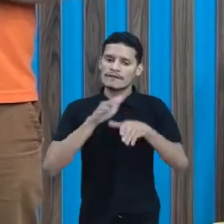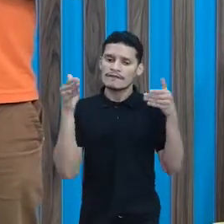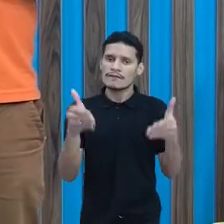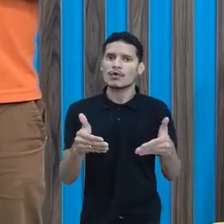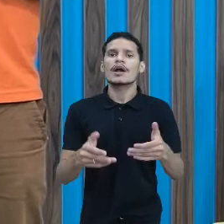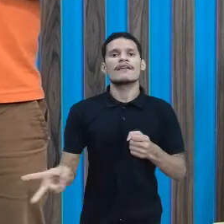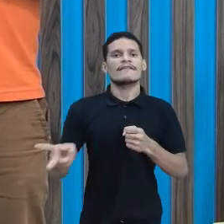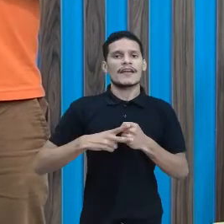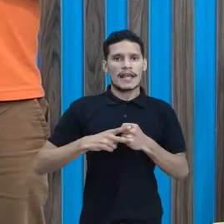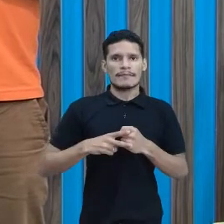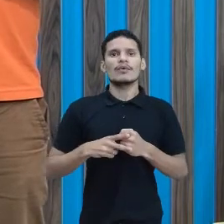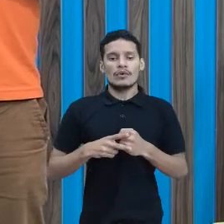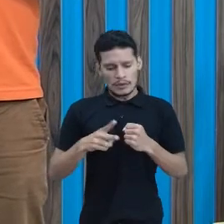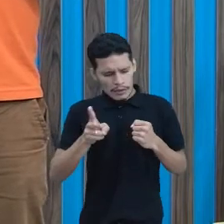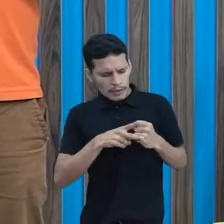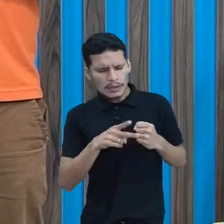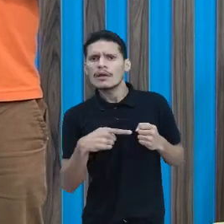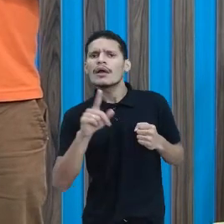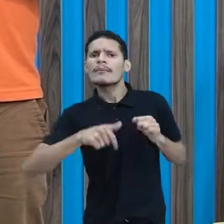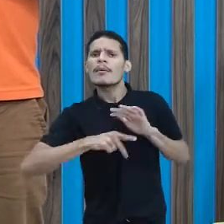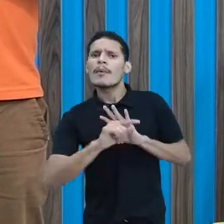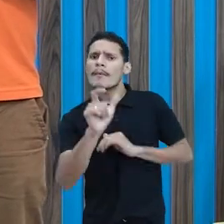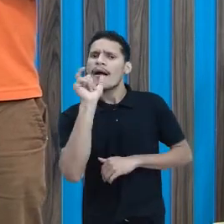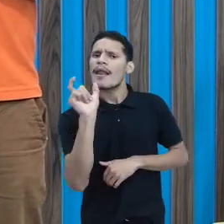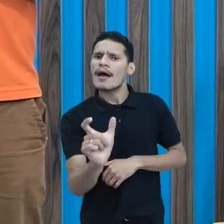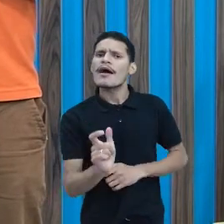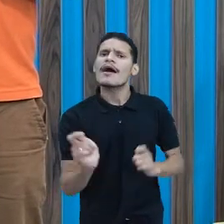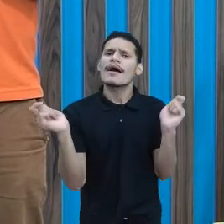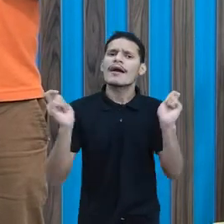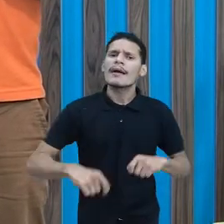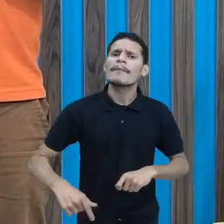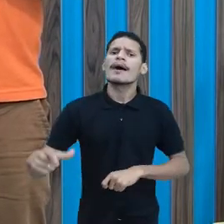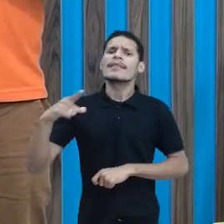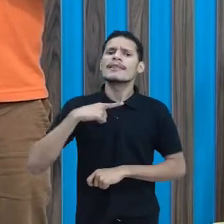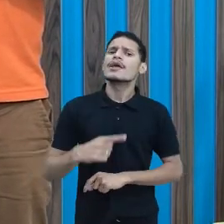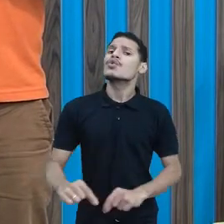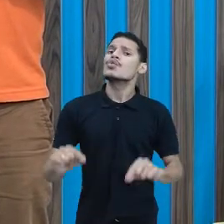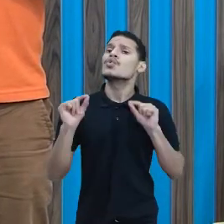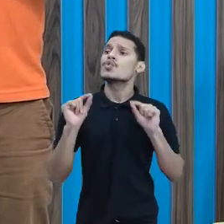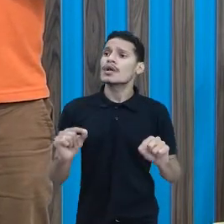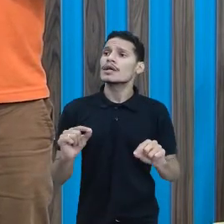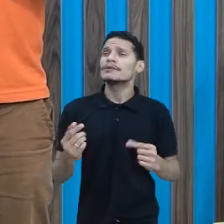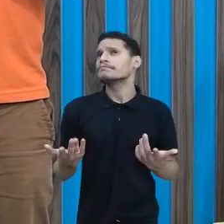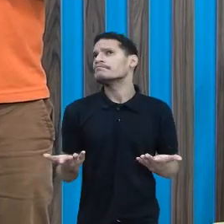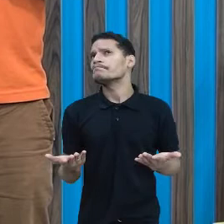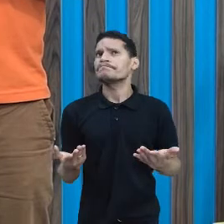verbos. Os verbos são as palavras que vai carregar